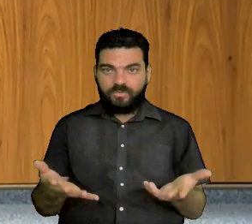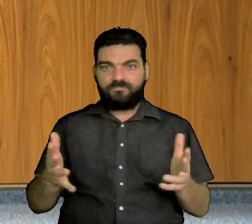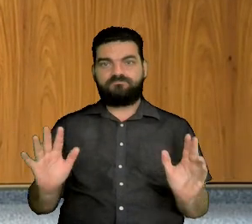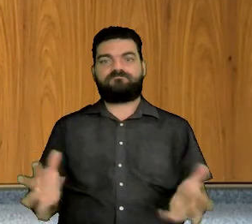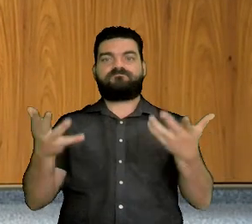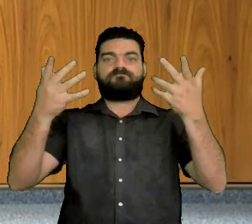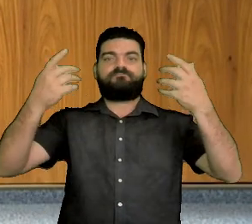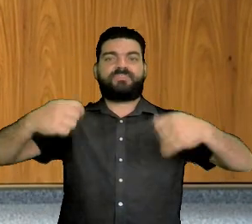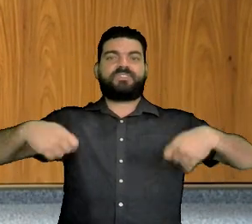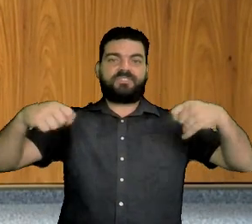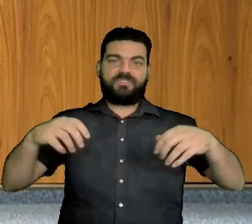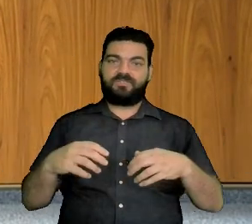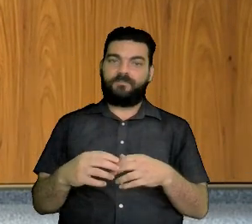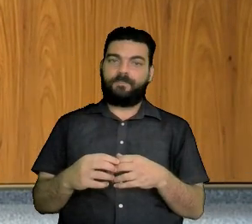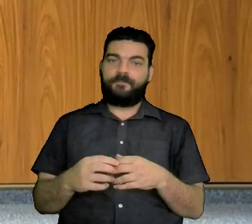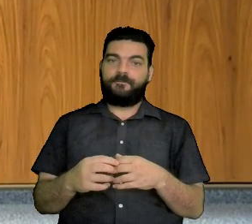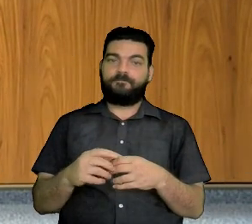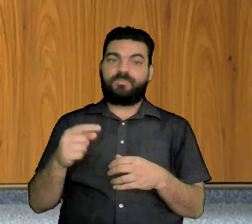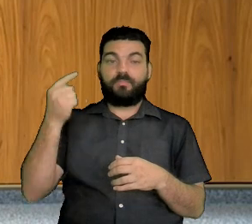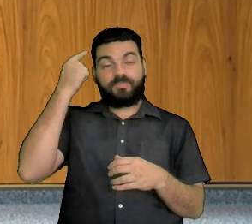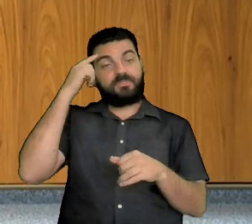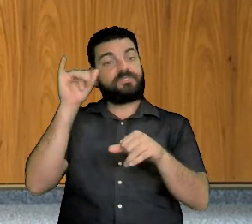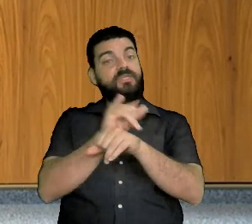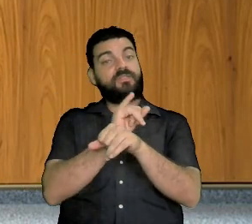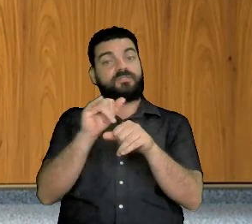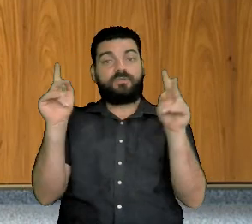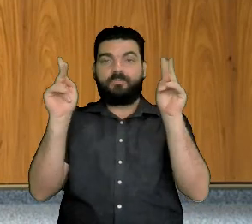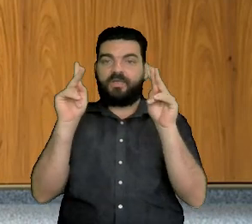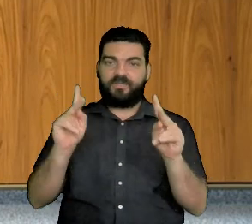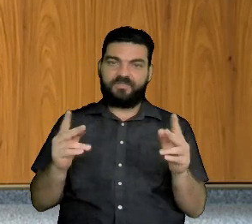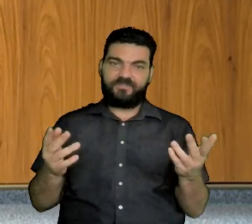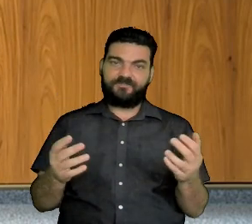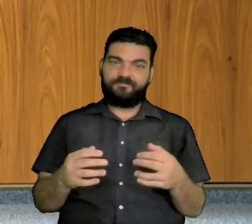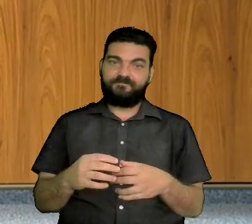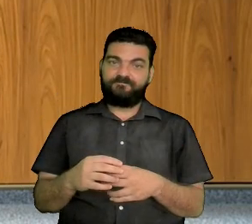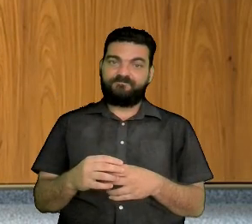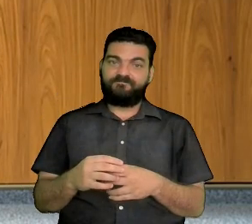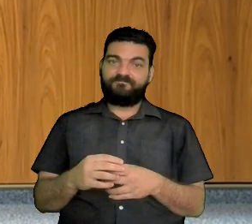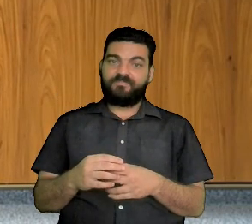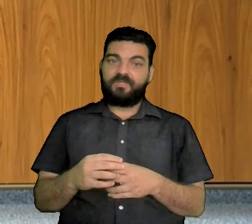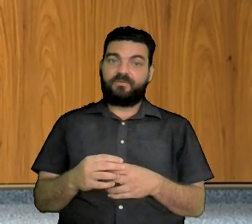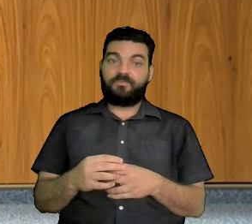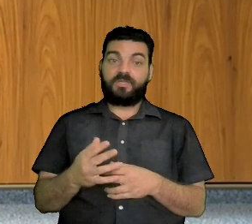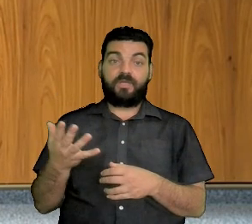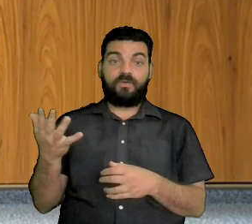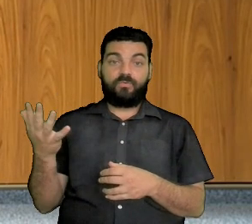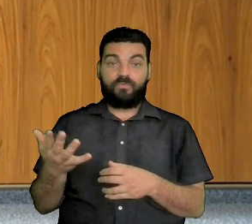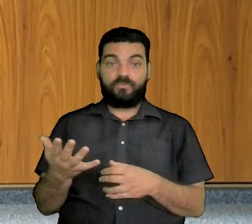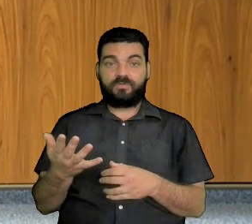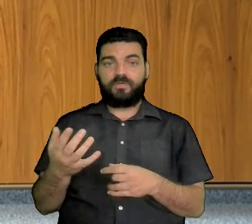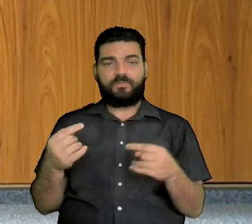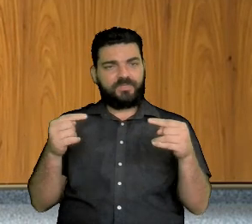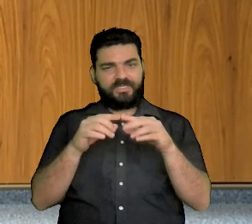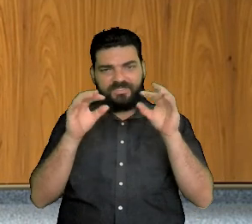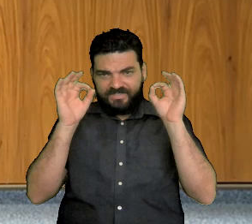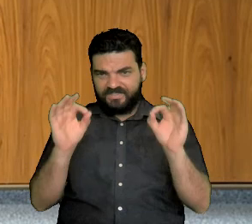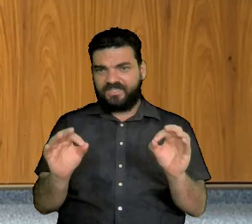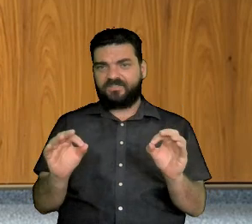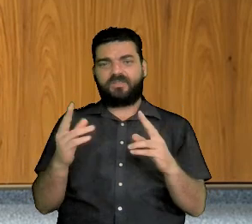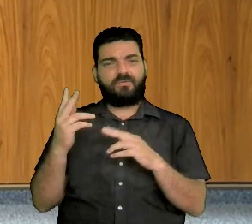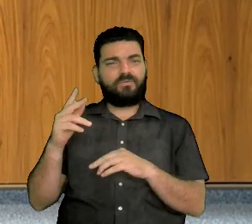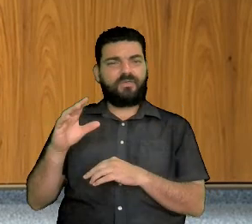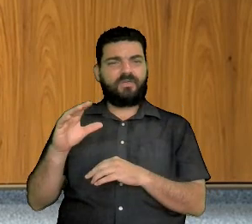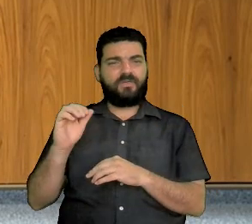alternativa a não ser a busca, o fortalecimento da ideia de solução consensual, para